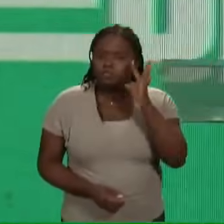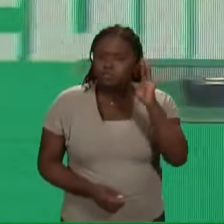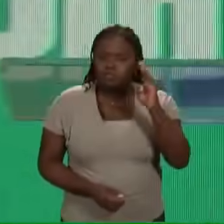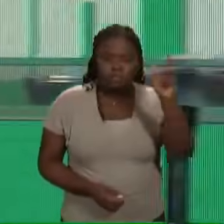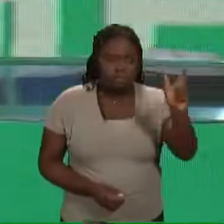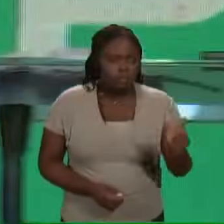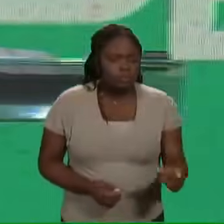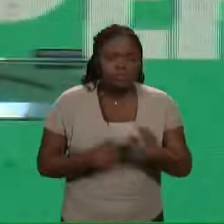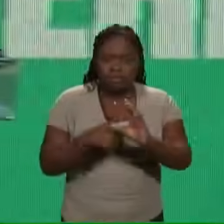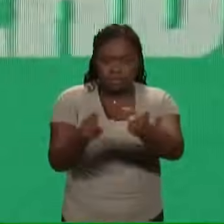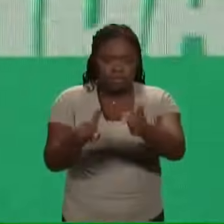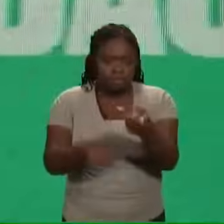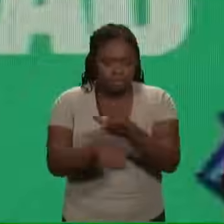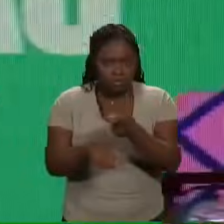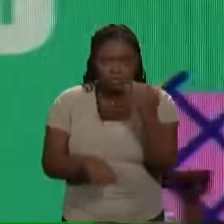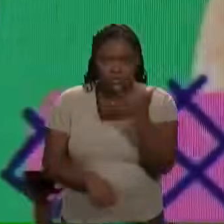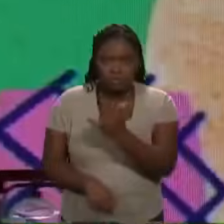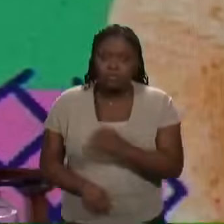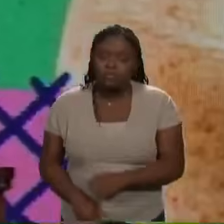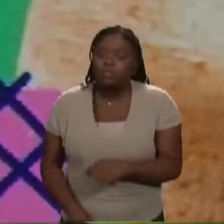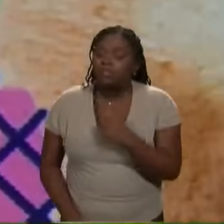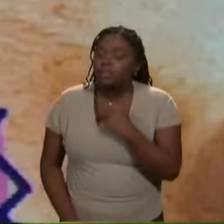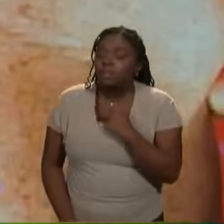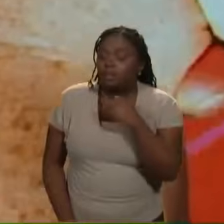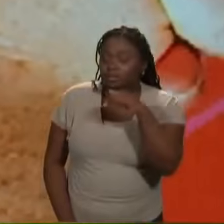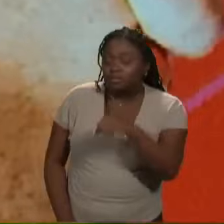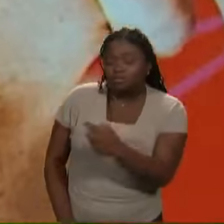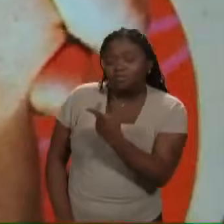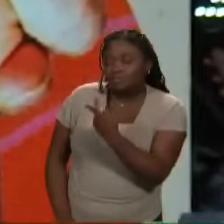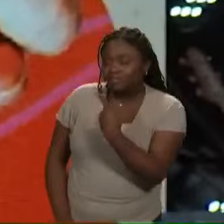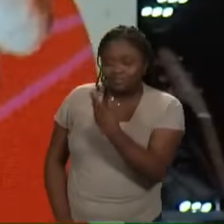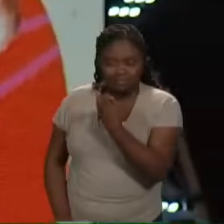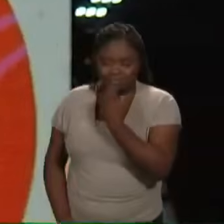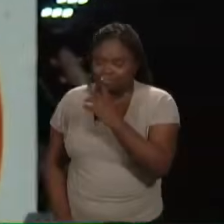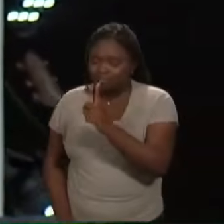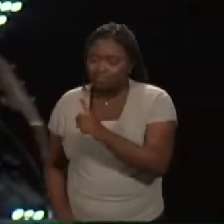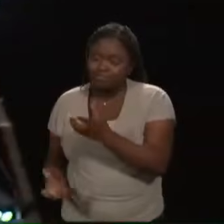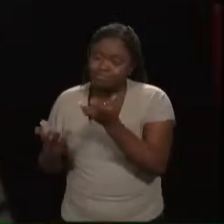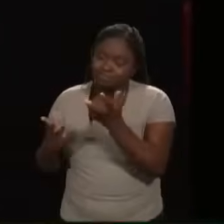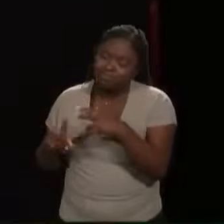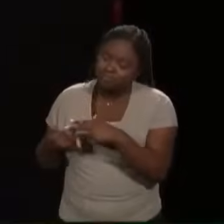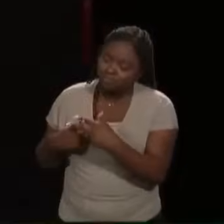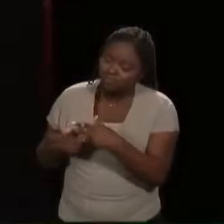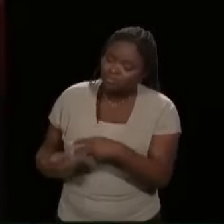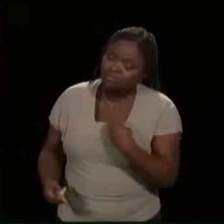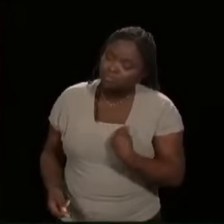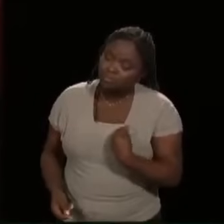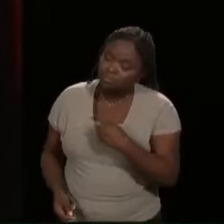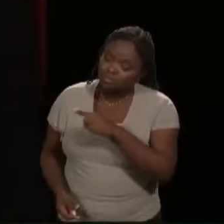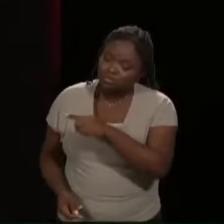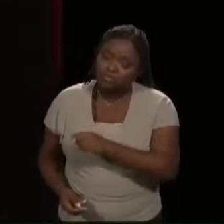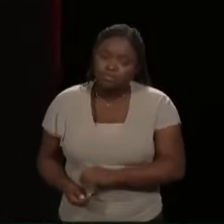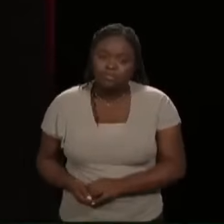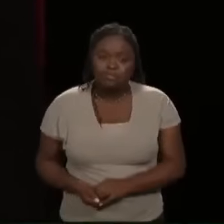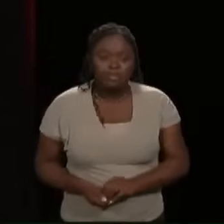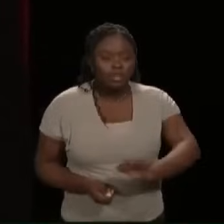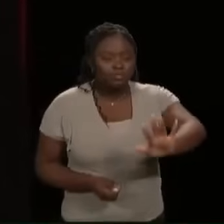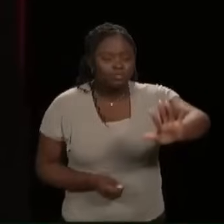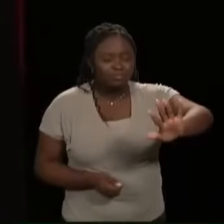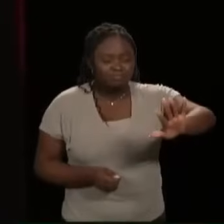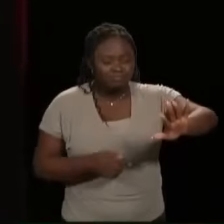tem Jesus te procurar e falar assim: eu estou aqui, porque a gente não está bem, e eu quero acertar a situação com você? Você não fala nada,